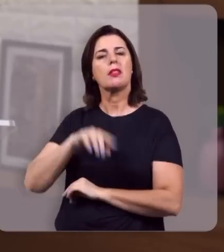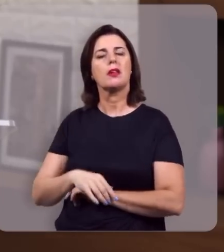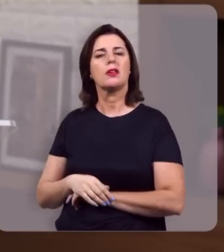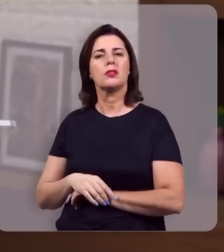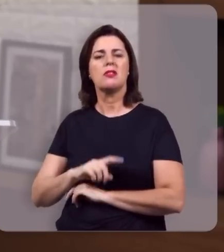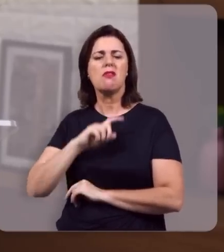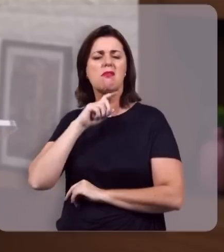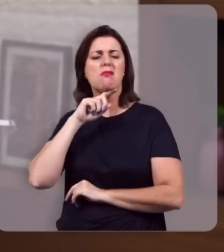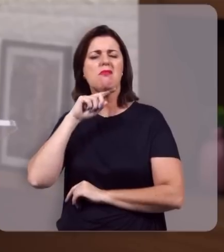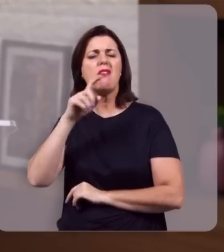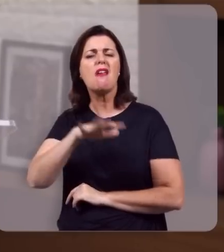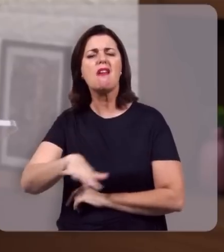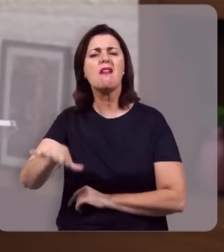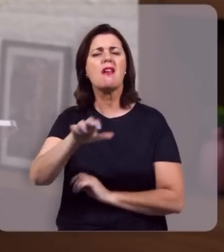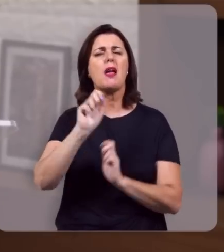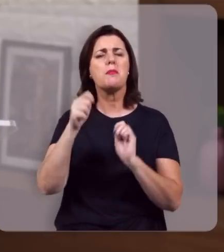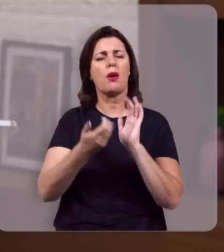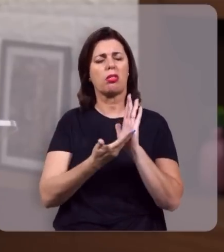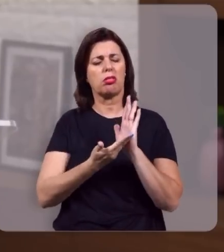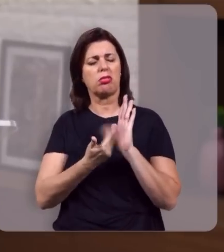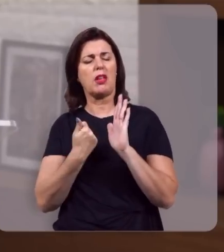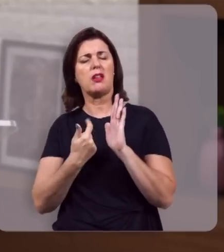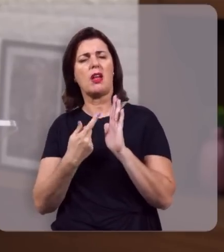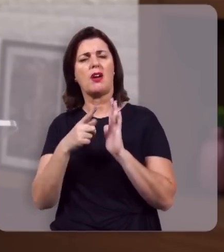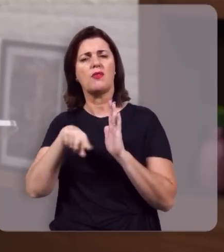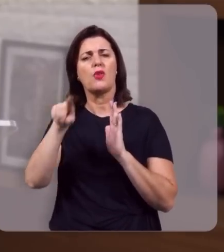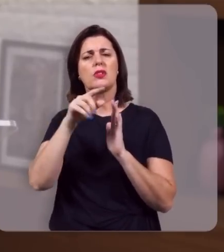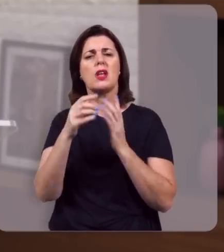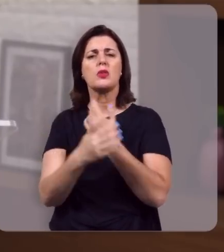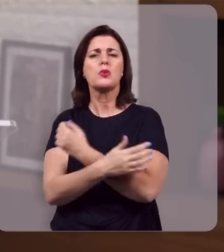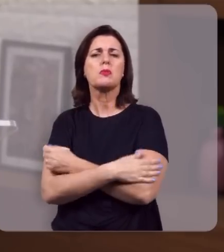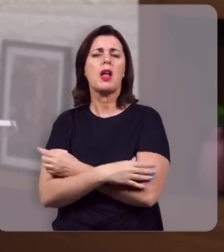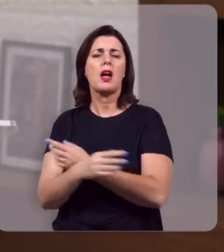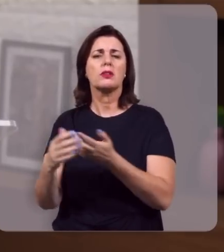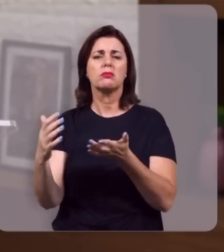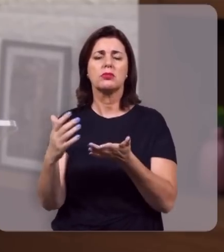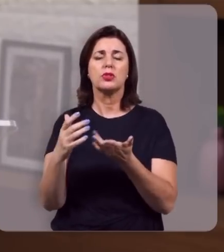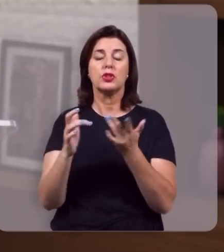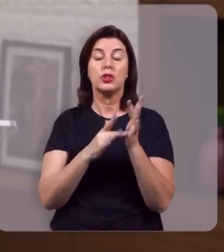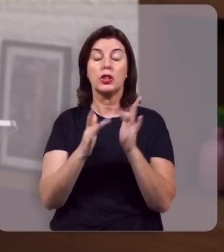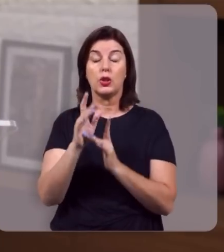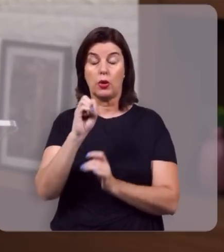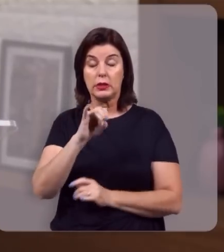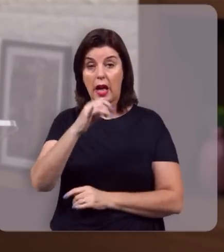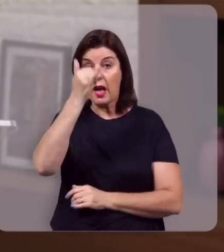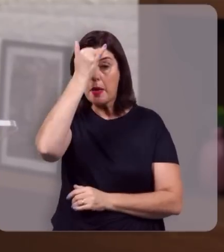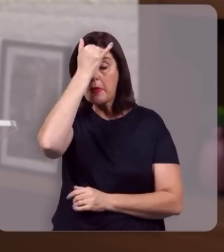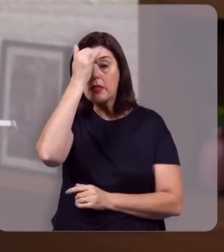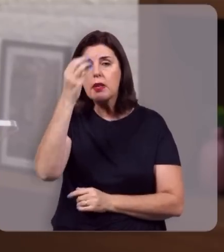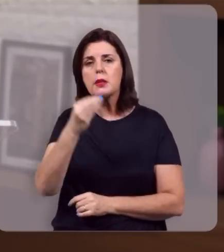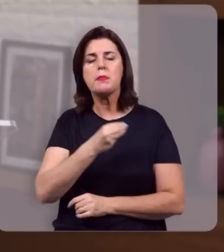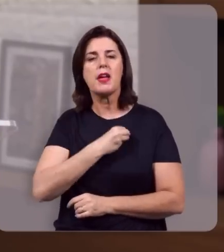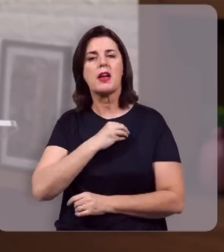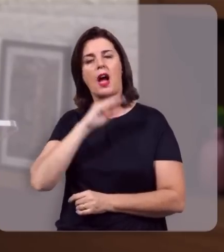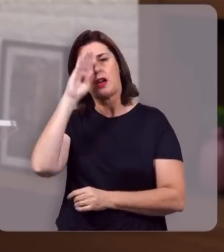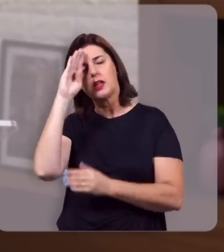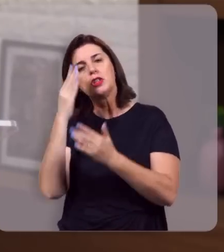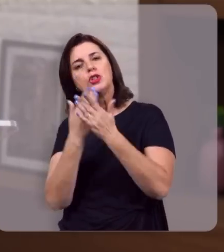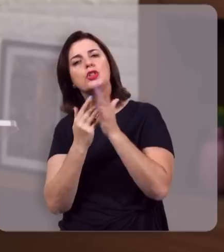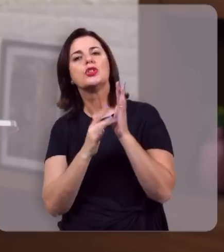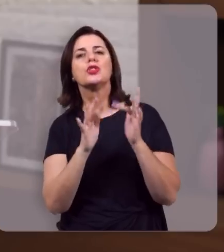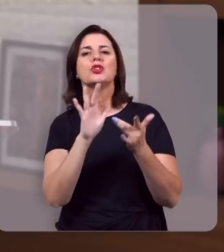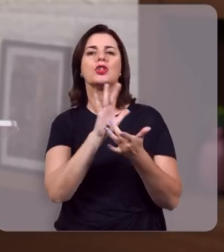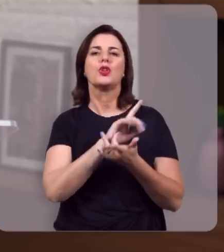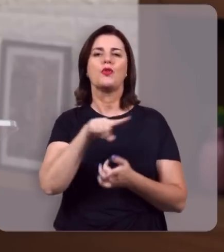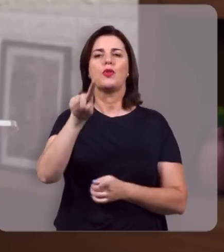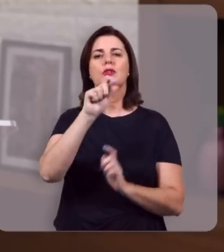Portanto, ninguém pode arrancar você dos braços de Jesus. Se você se arrependeu dos seus pecados, se você creu no Senhor